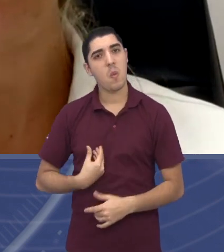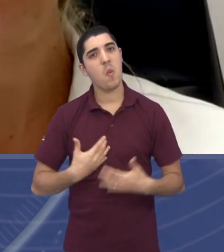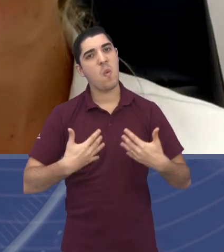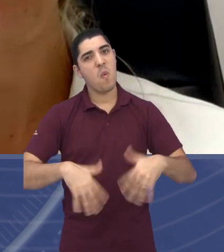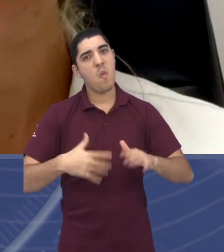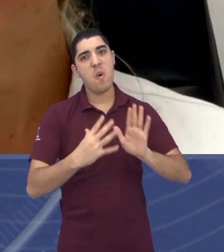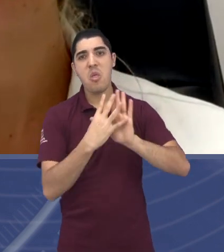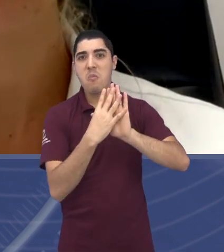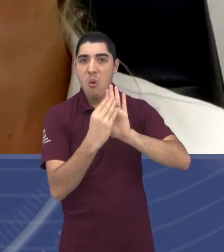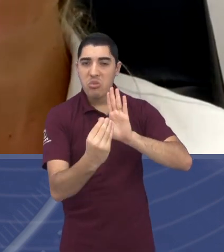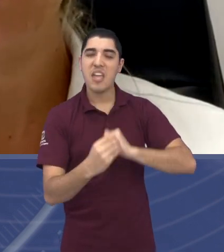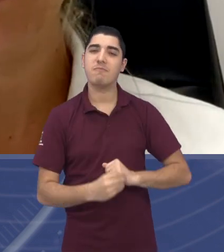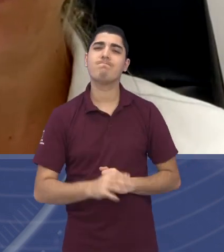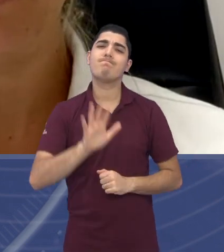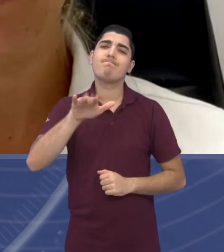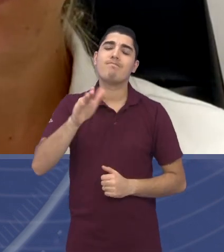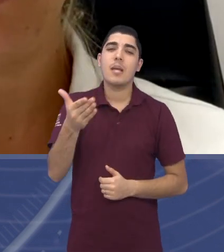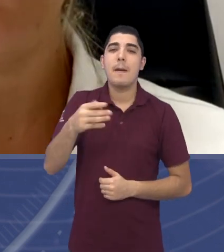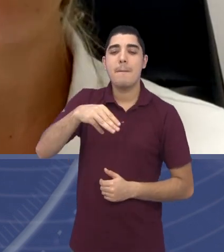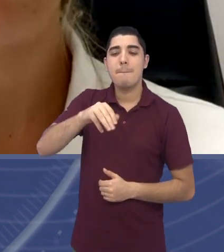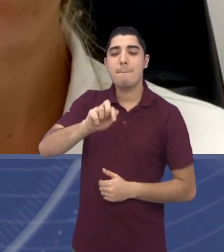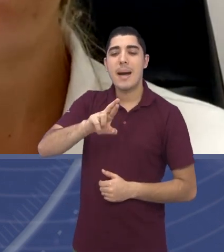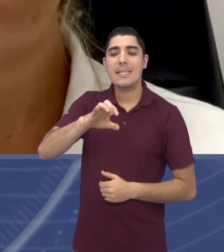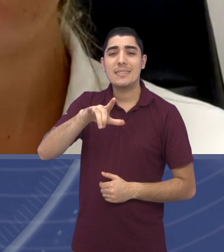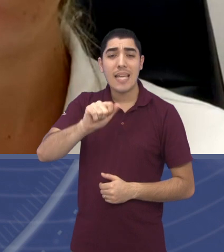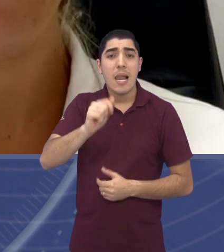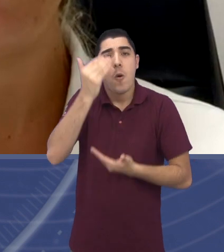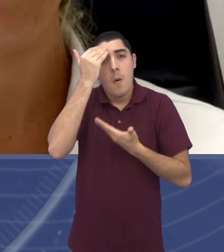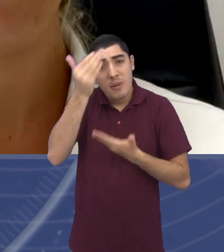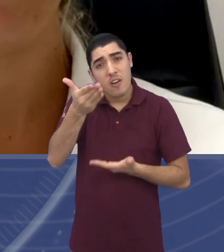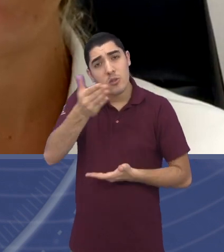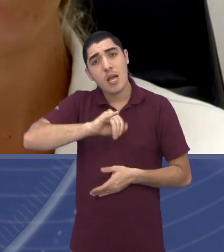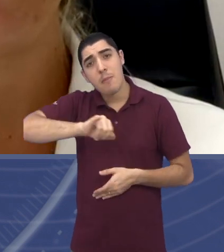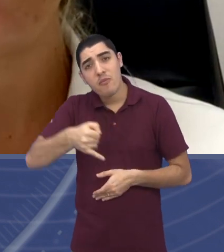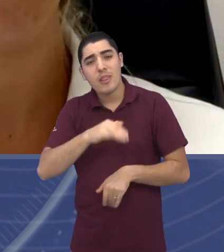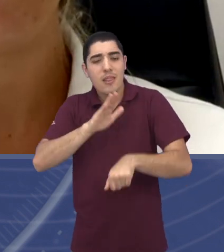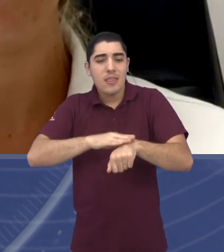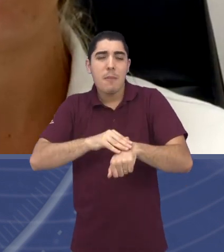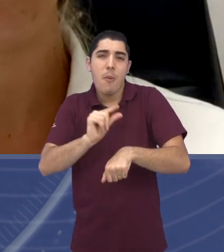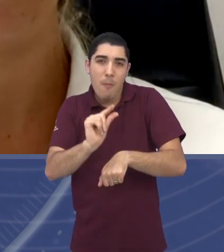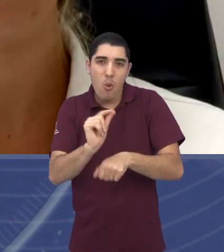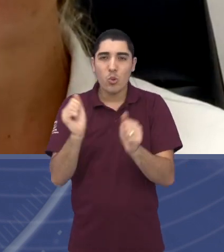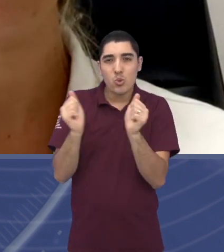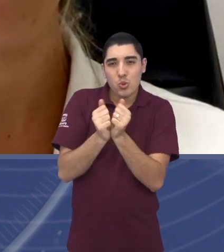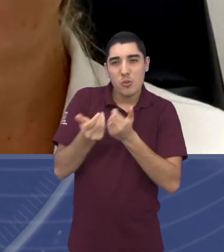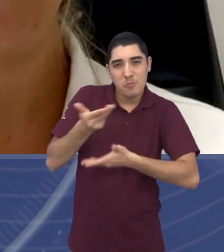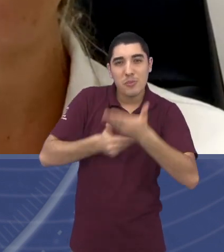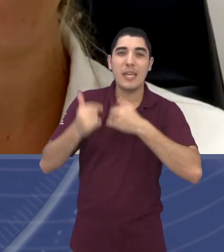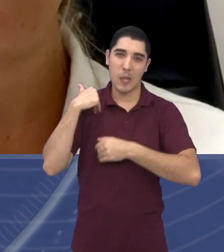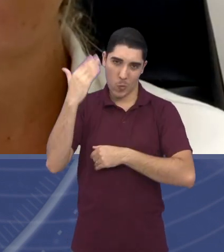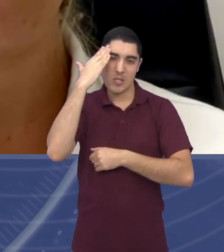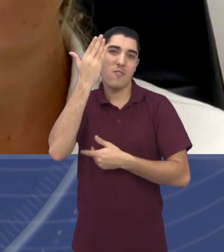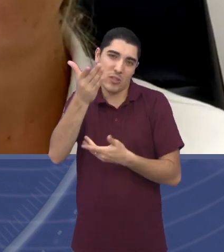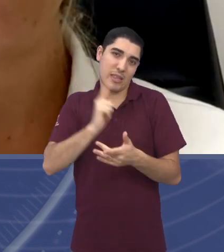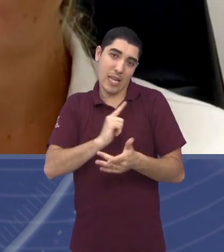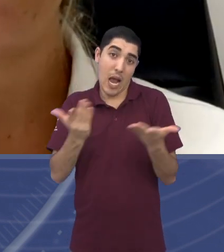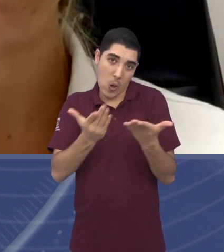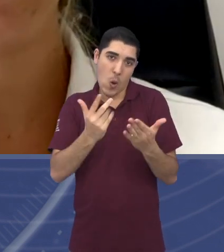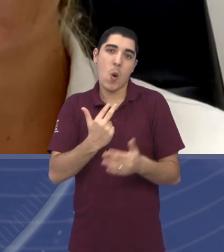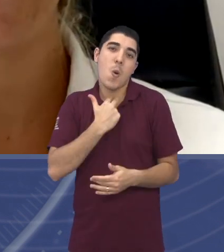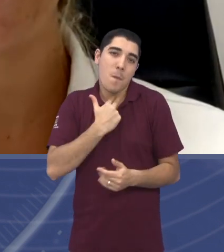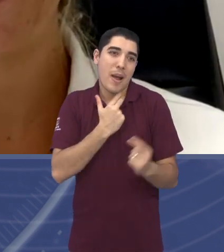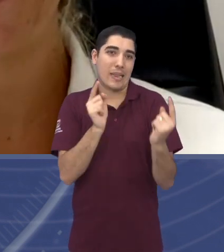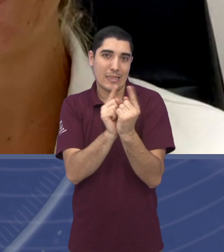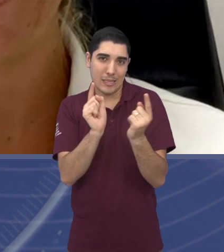nós. Marcela, muito obrigada pelo tempinho que você disponibilizou para conversar com a gente. Sei que agora você tem paciente,